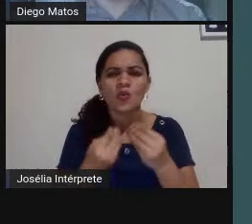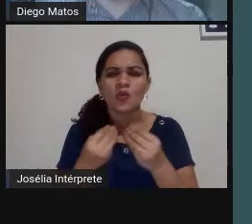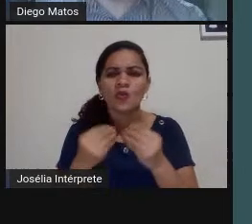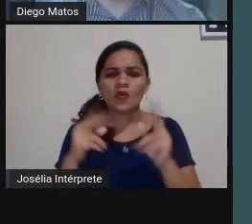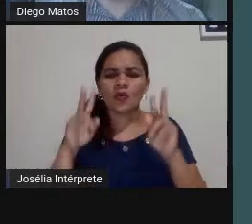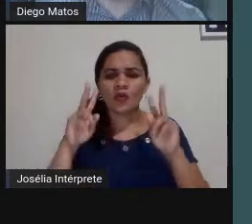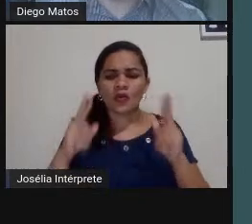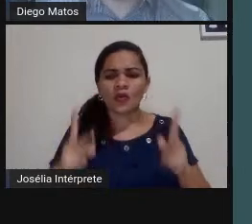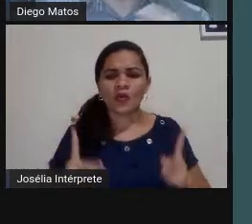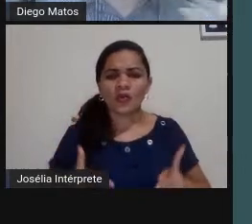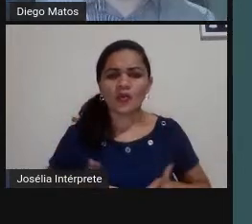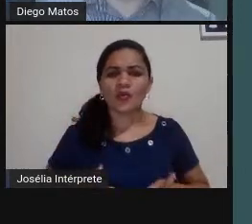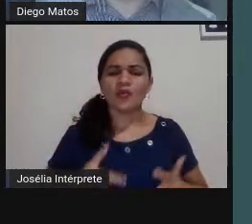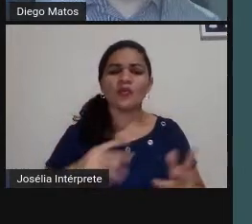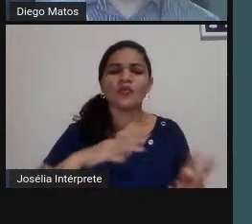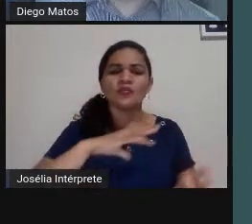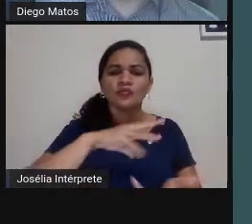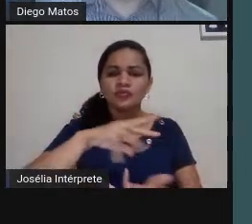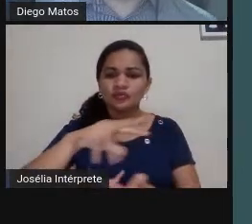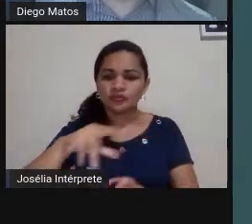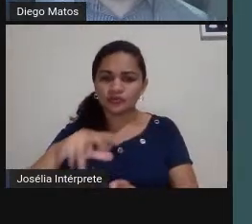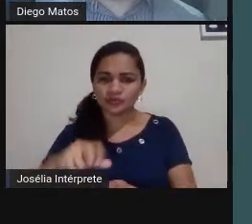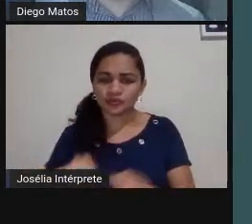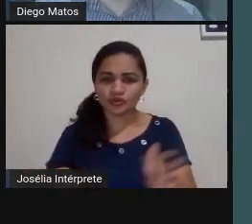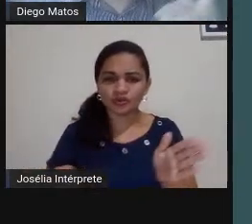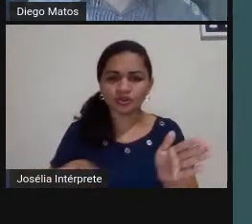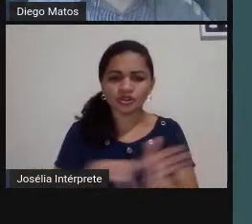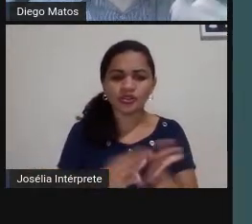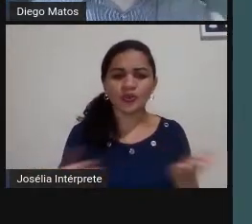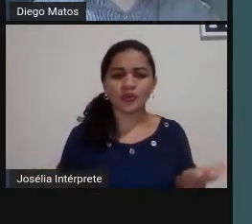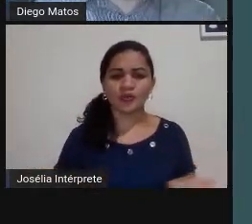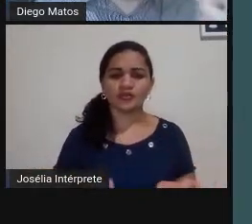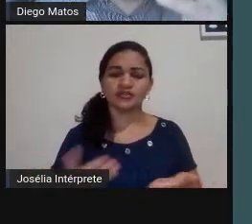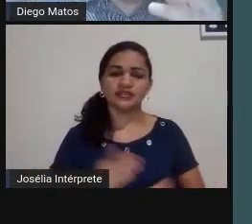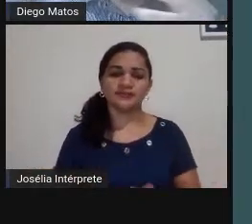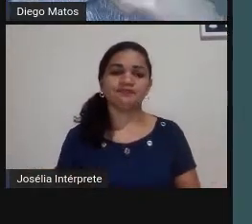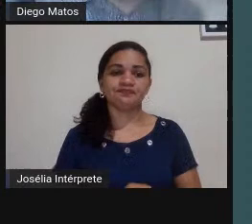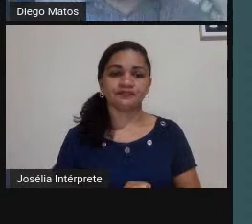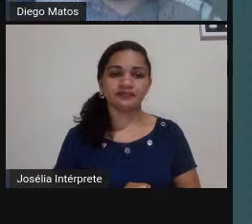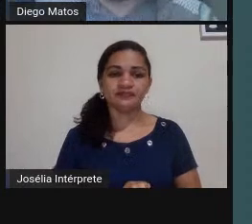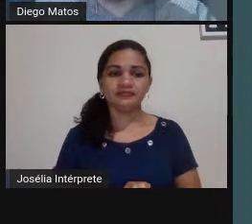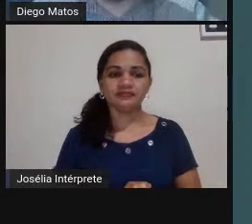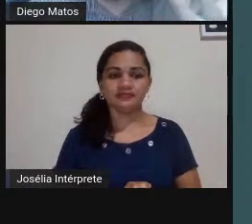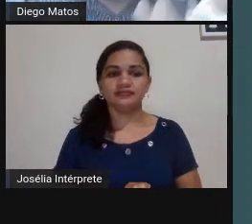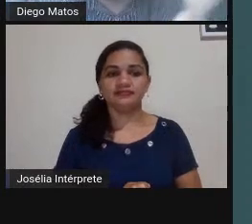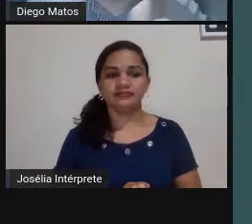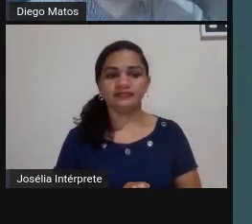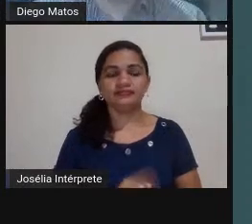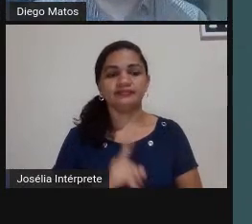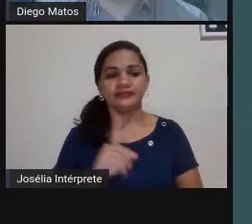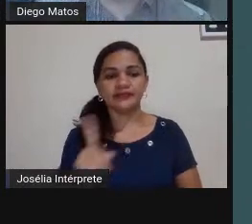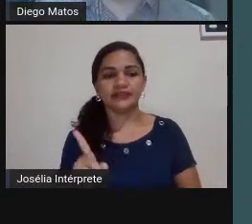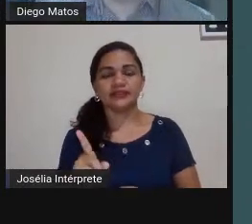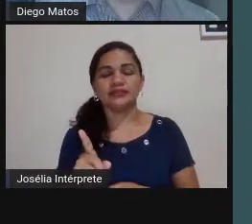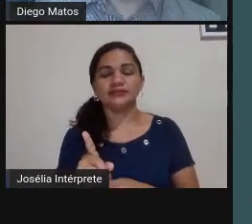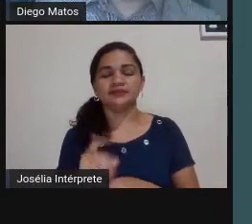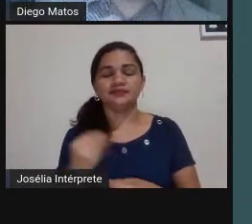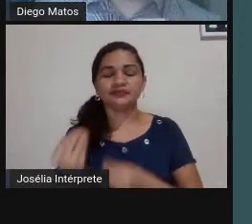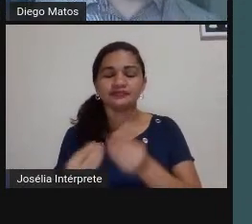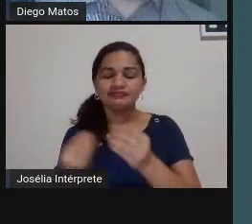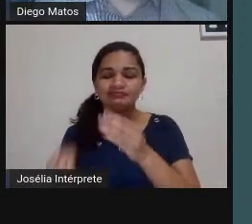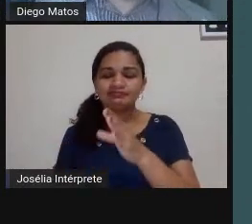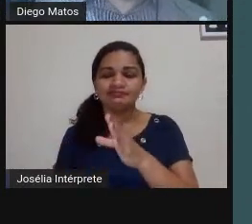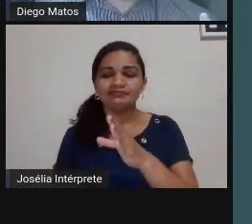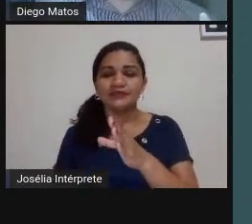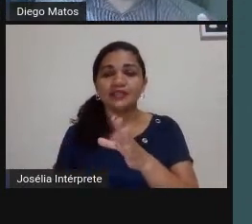nesse ponto aqui e a história que o criador da HQ na verdade se baseou para montar esse mundo foi o